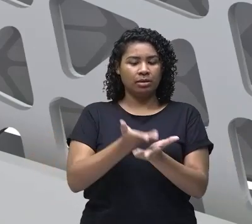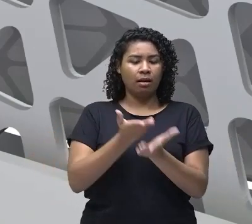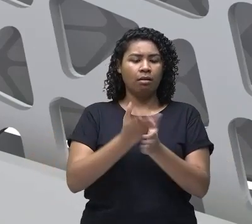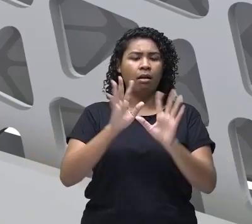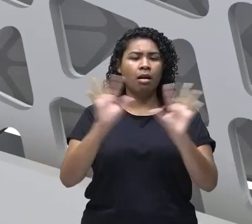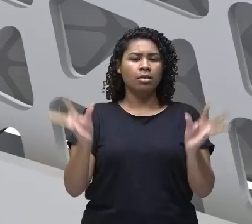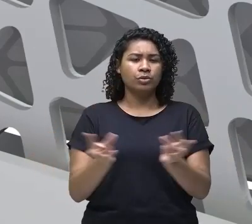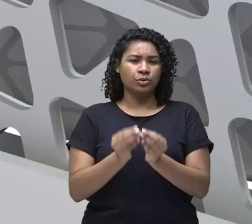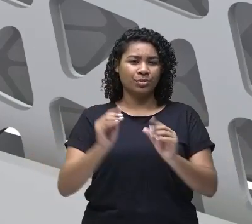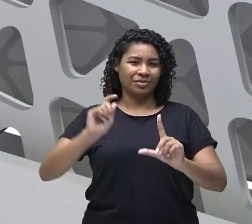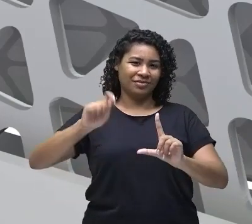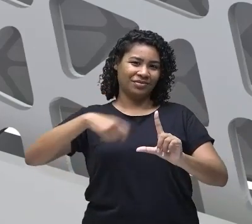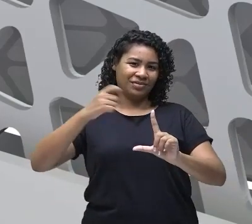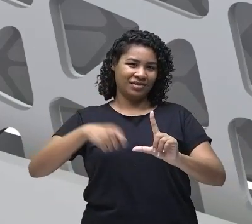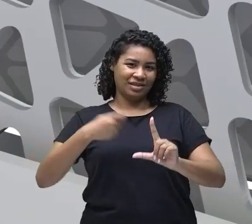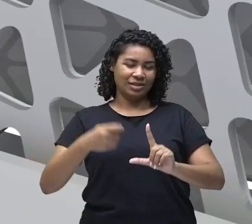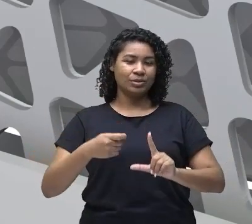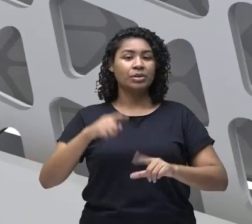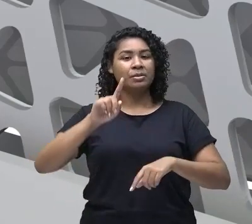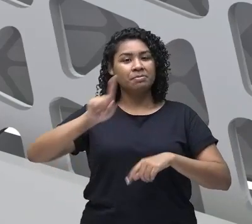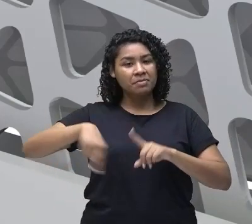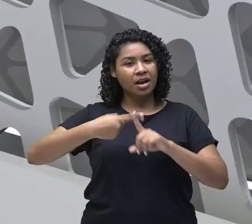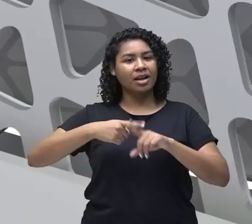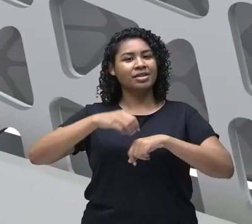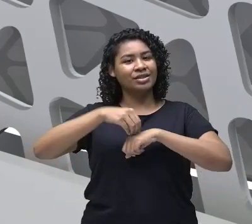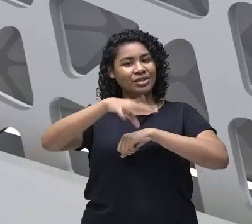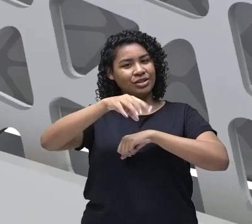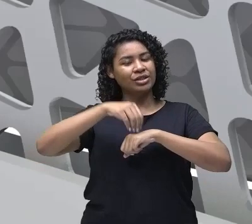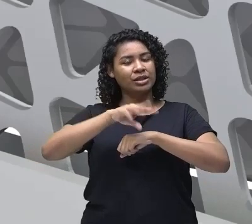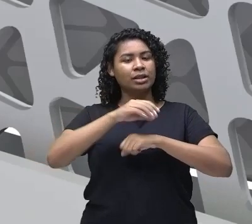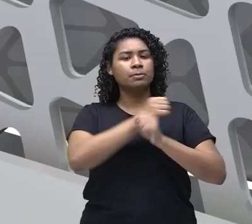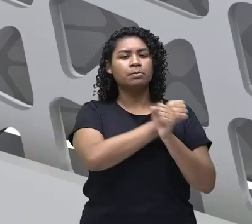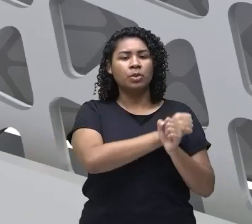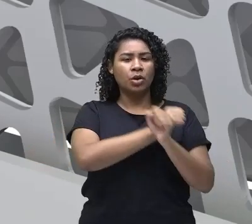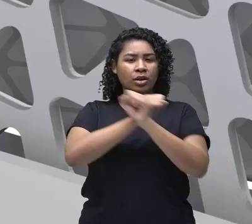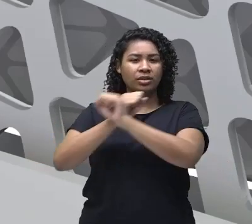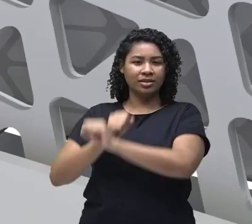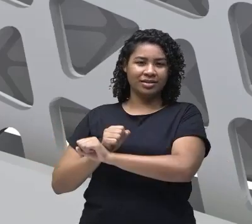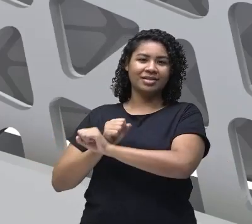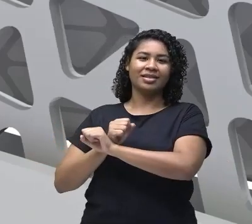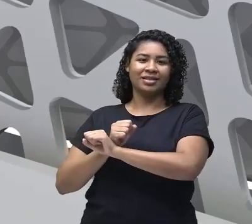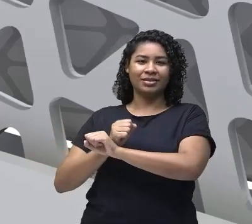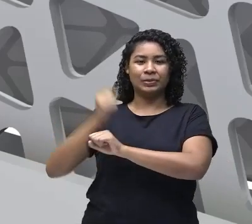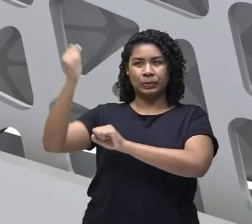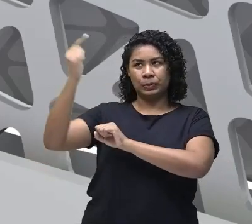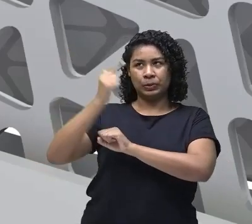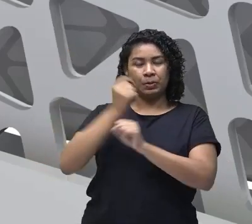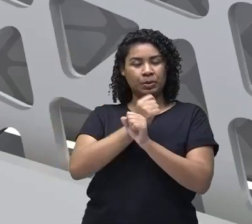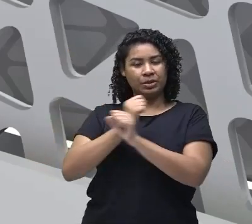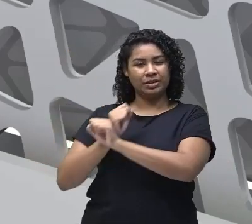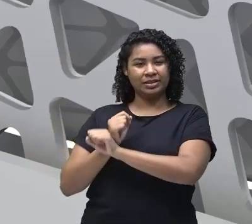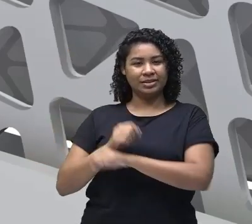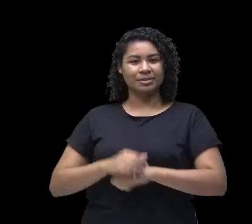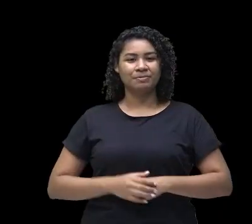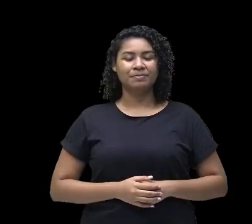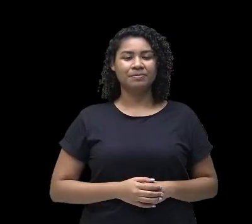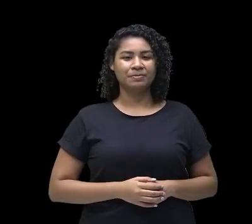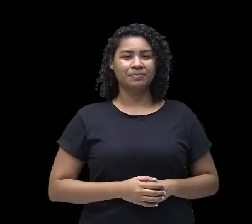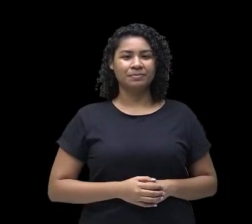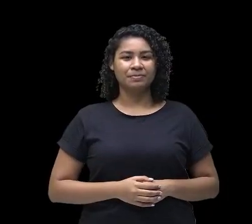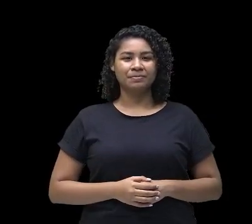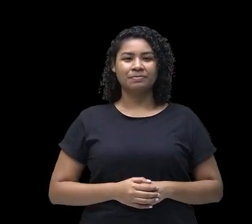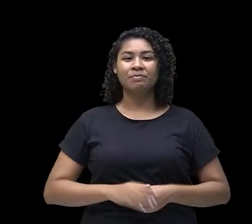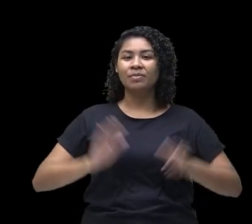aula e também mais dicas de como se prevenir desses raios ultravioletas. Vamos assistir?